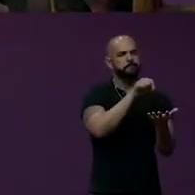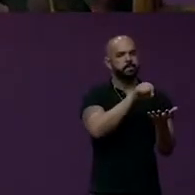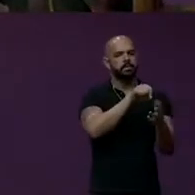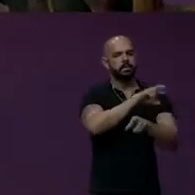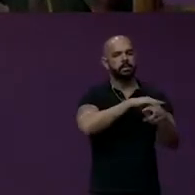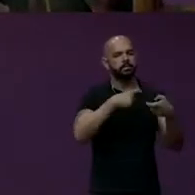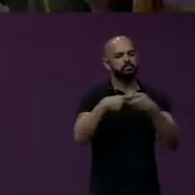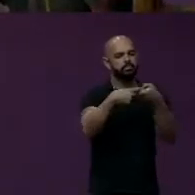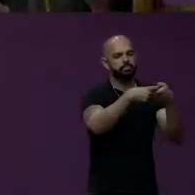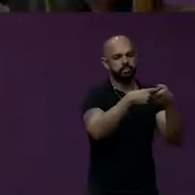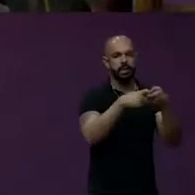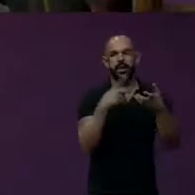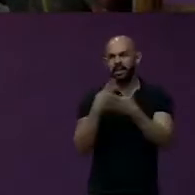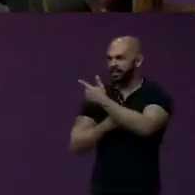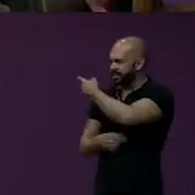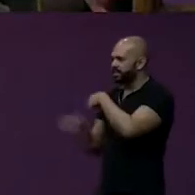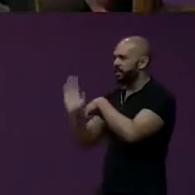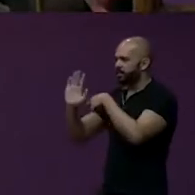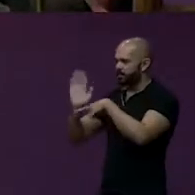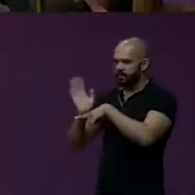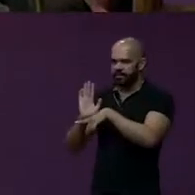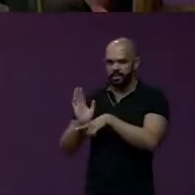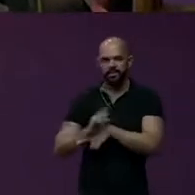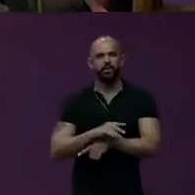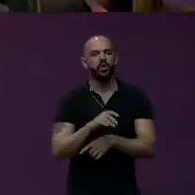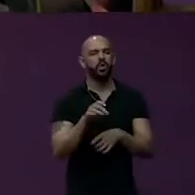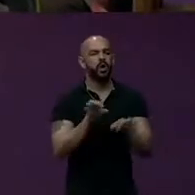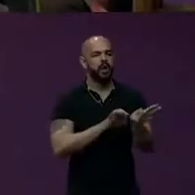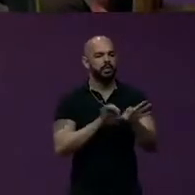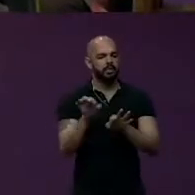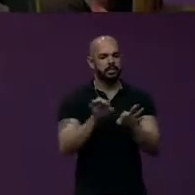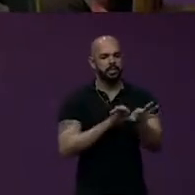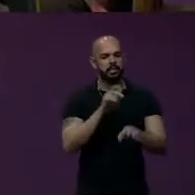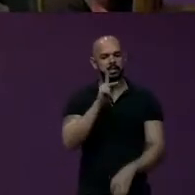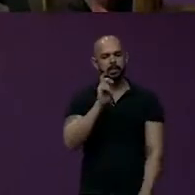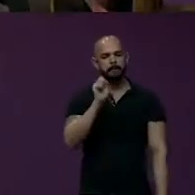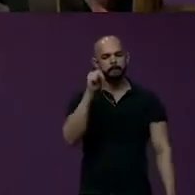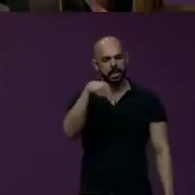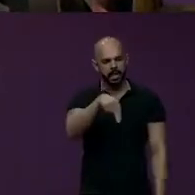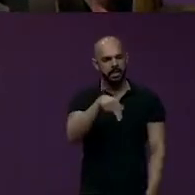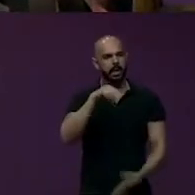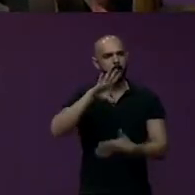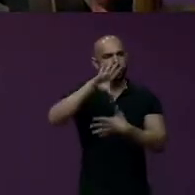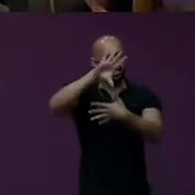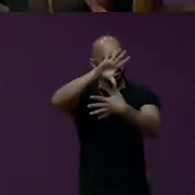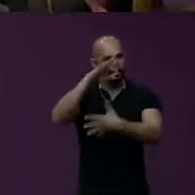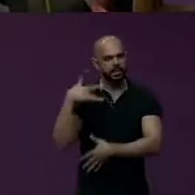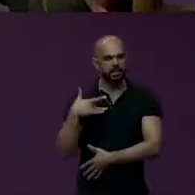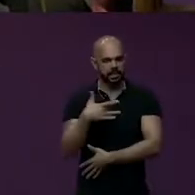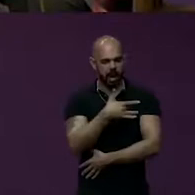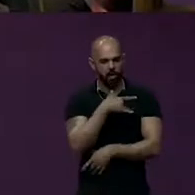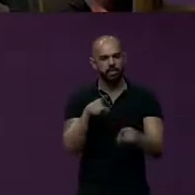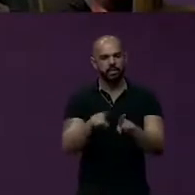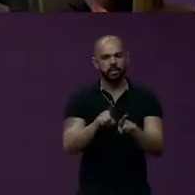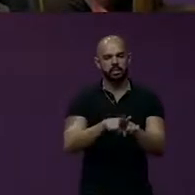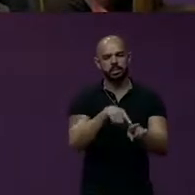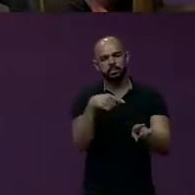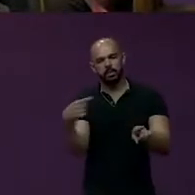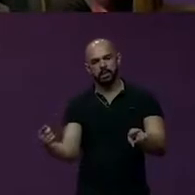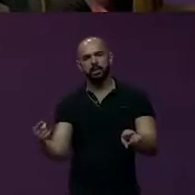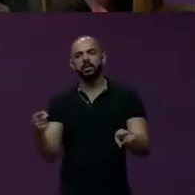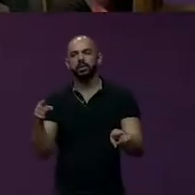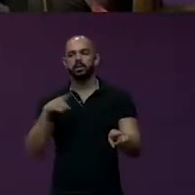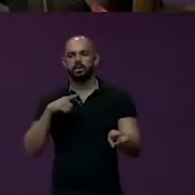multilaterais, né, como apareceu no vídeo, a Organização Pan-Americana de Saúde, como várias ações bilaterais com